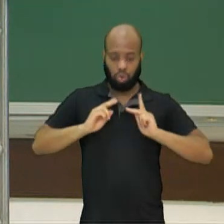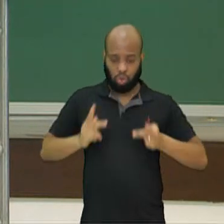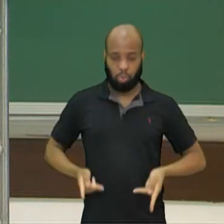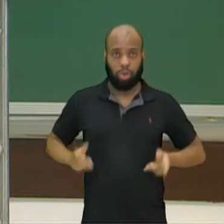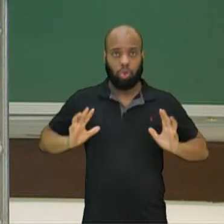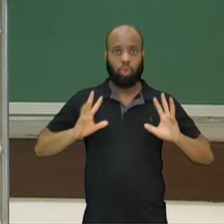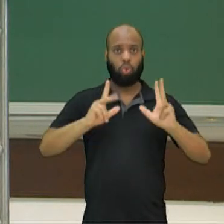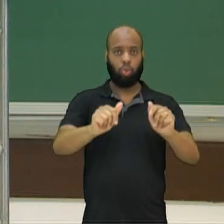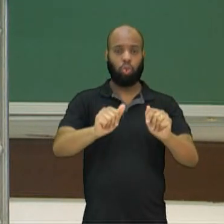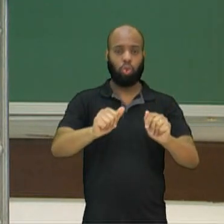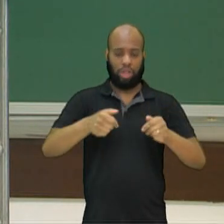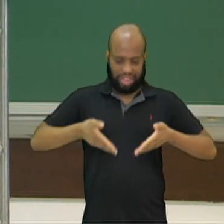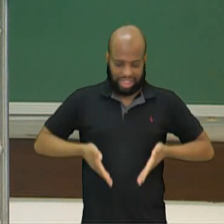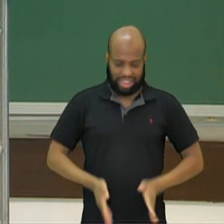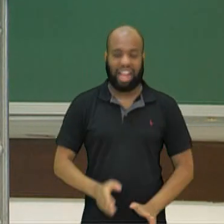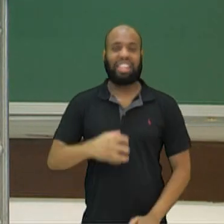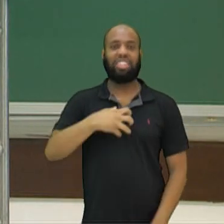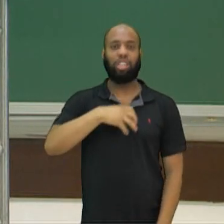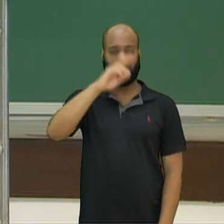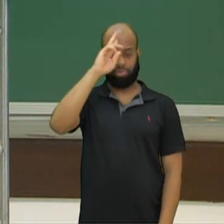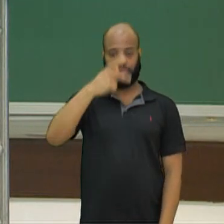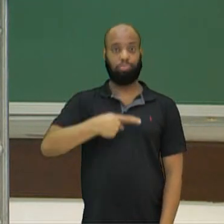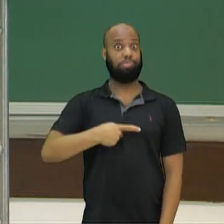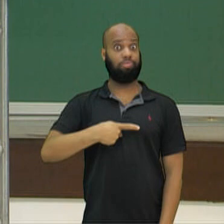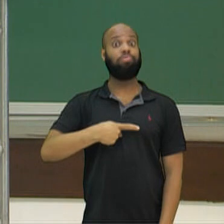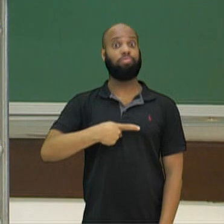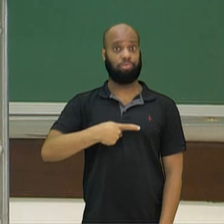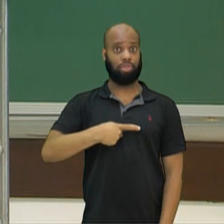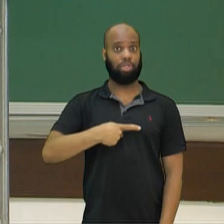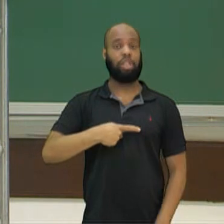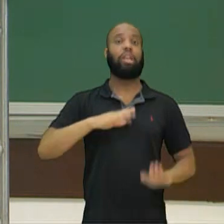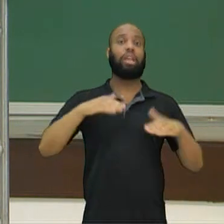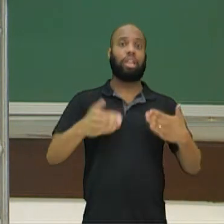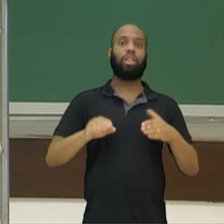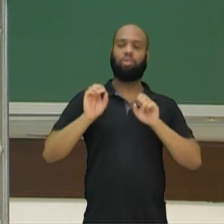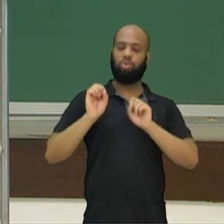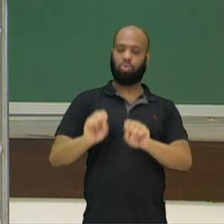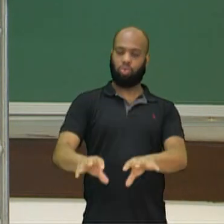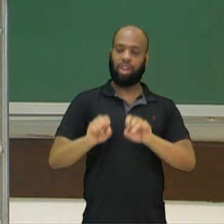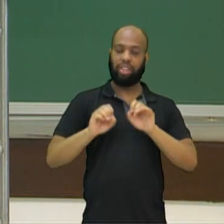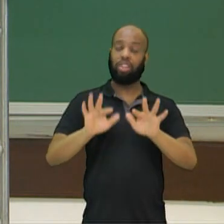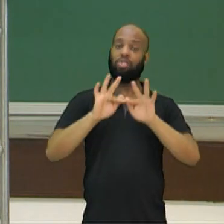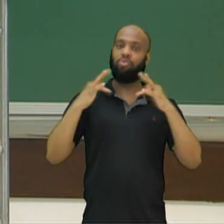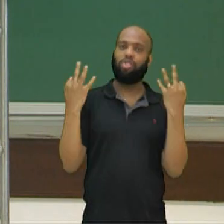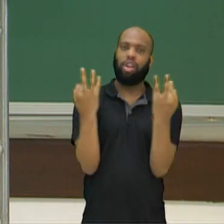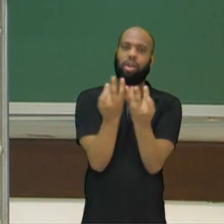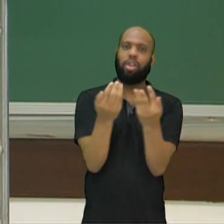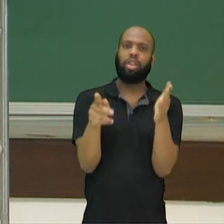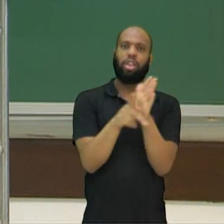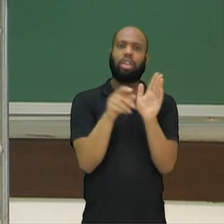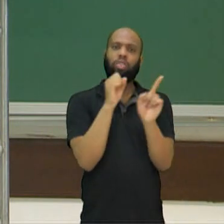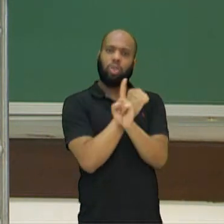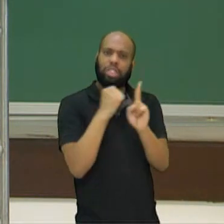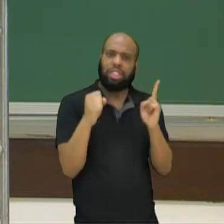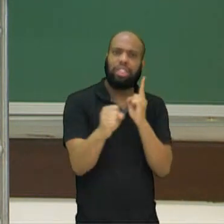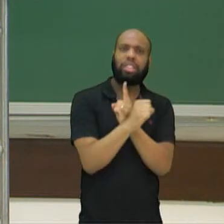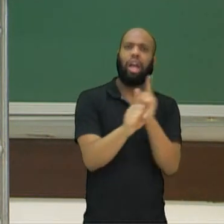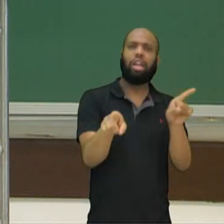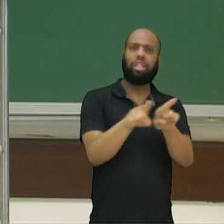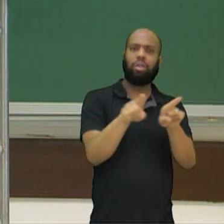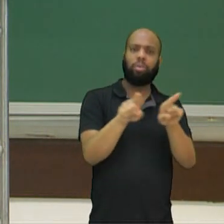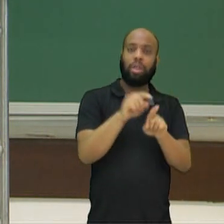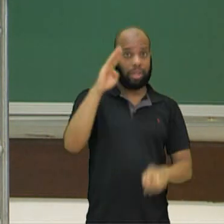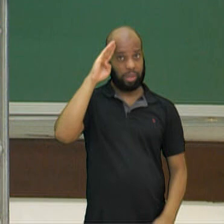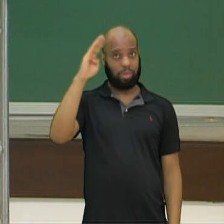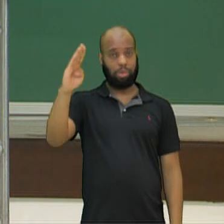nasce egocêntrico. E a educação familiar, a educação em sociedade e principalmente a educação da